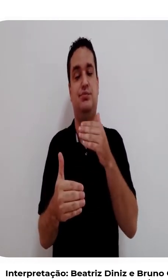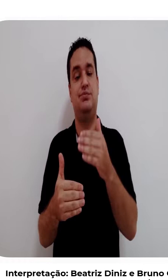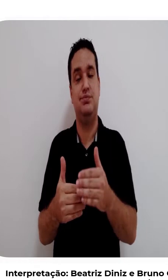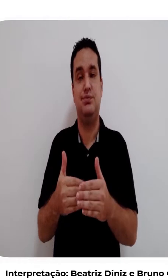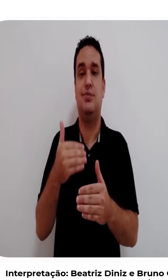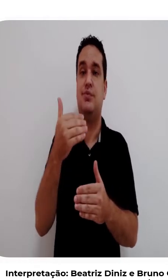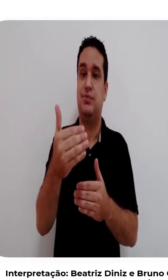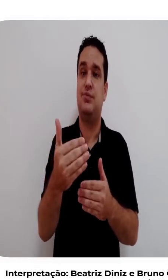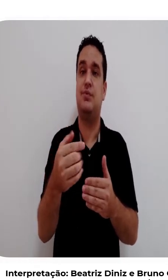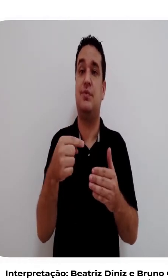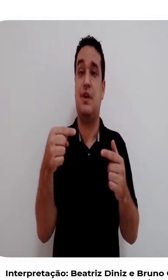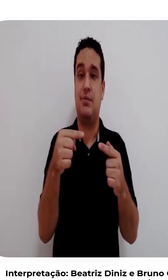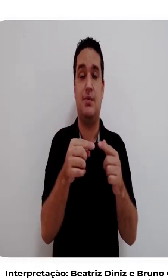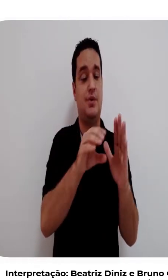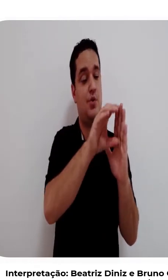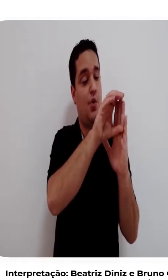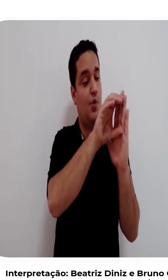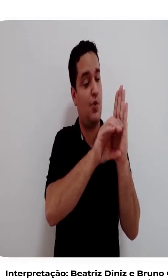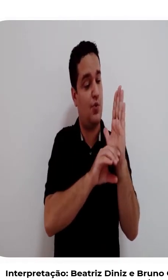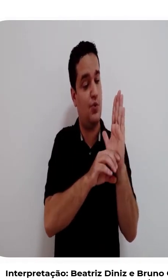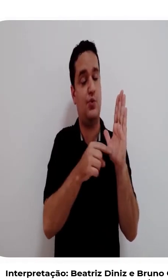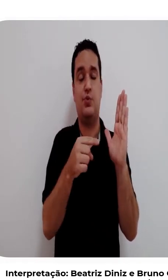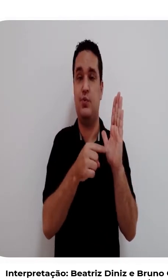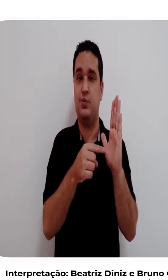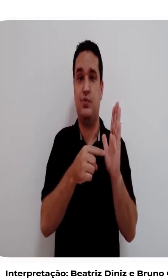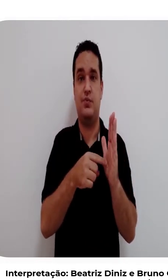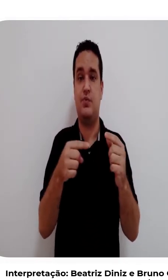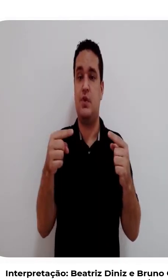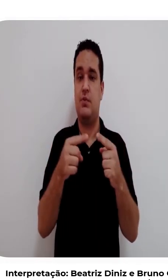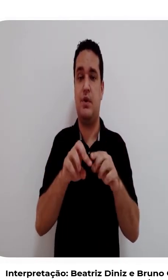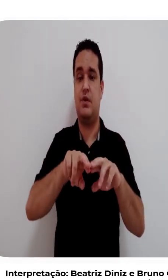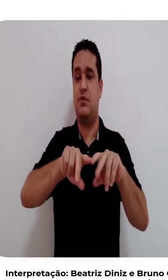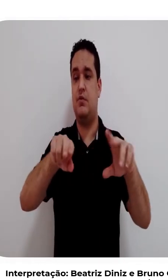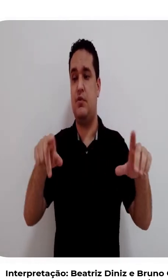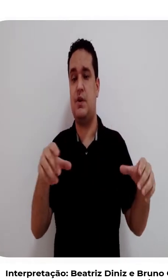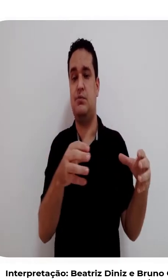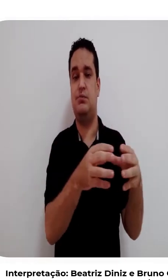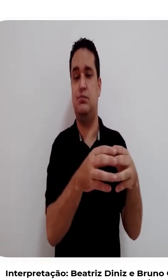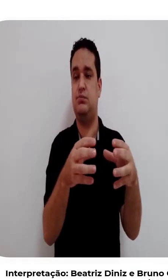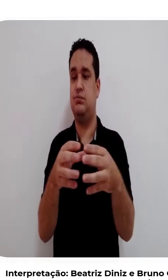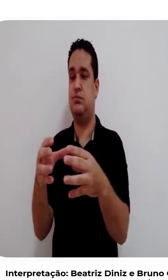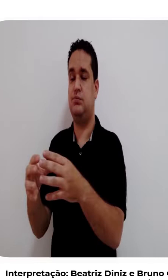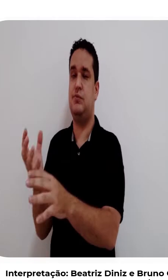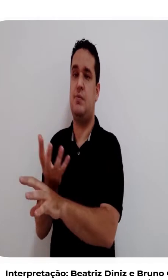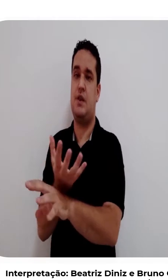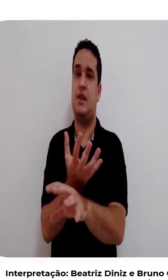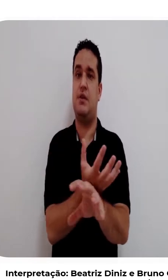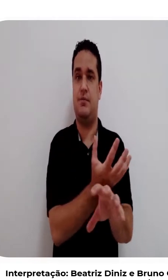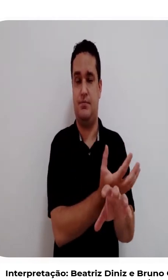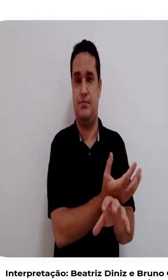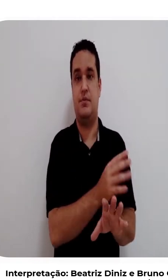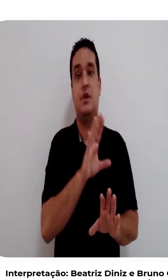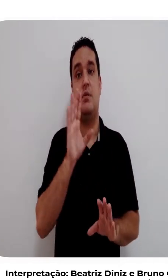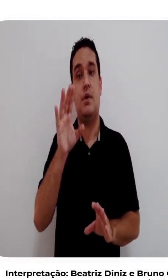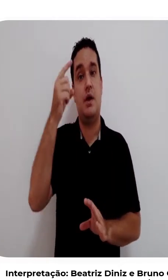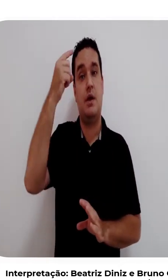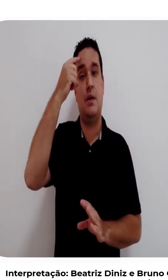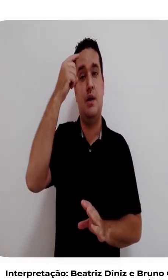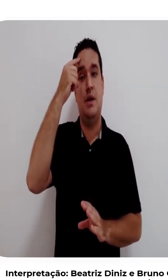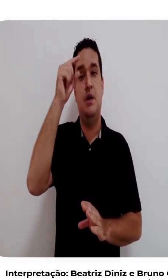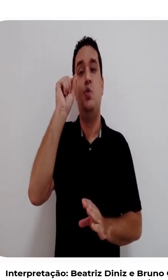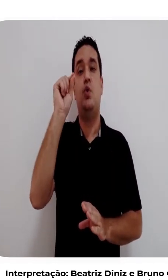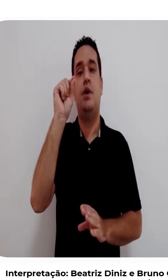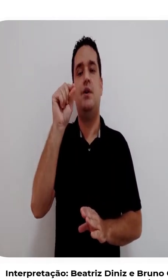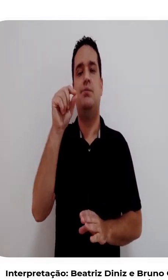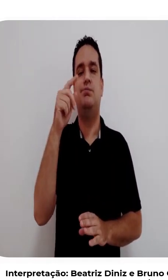né, do currículo, previsto no currículo, em todos esses campos de atuação. Mas sempre priorizando o bem-estar da